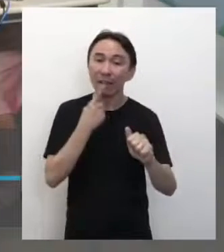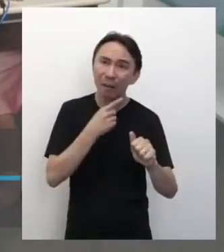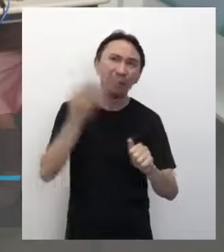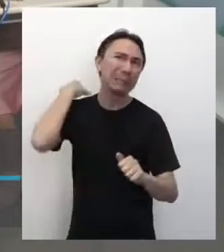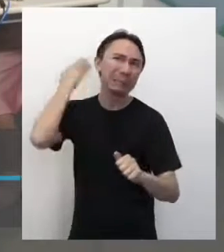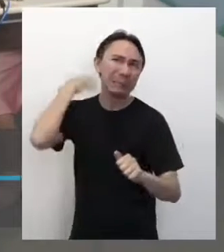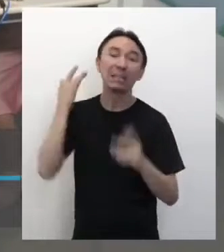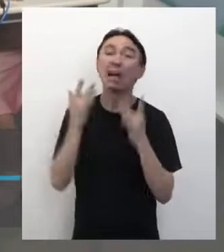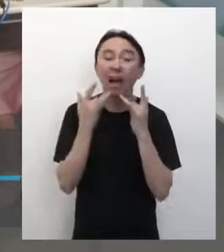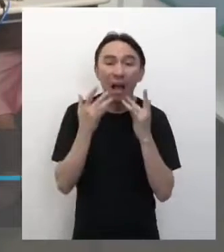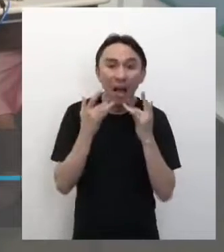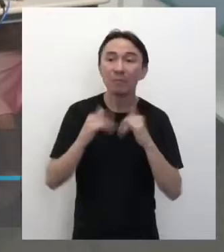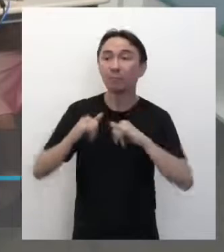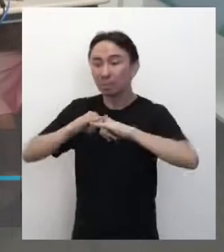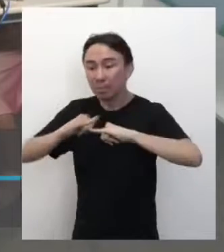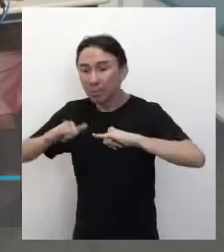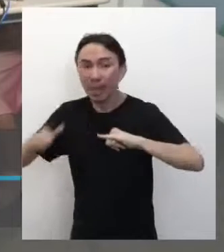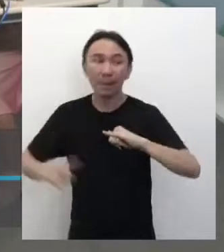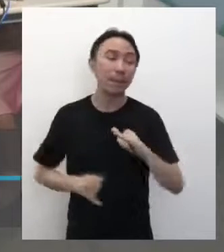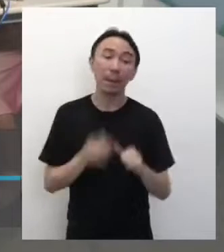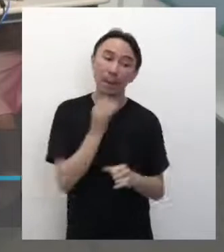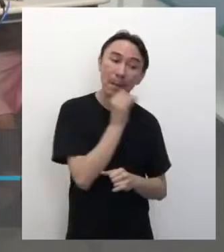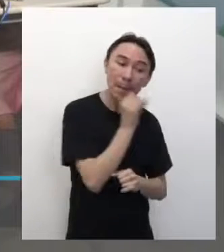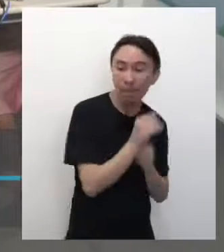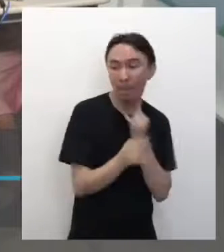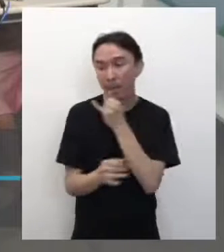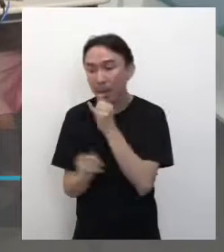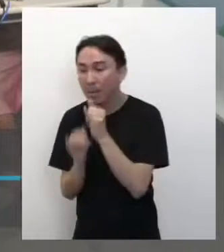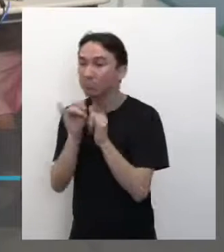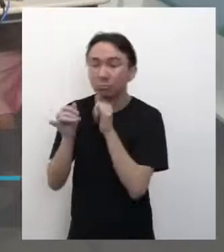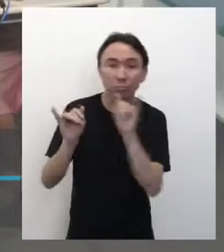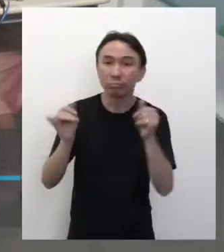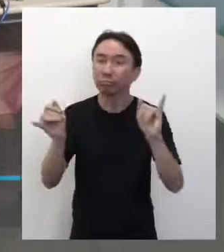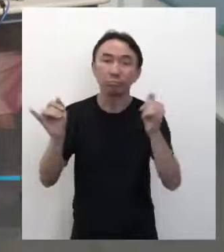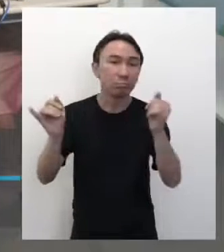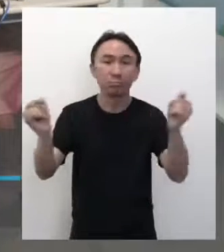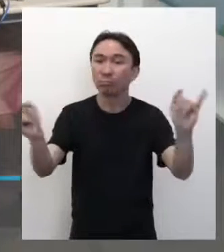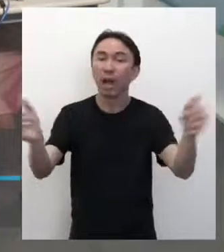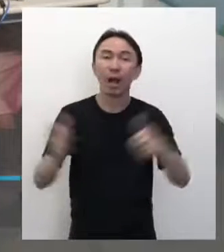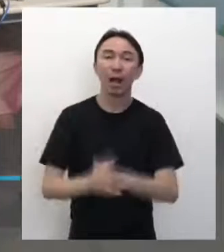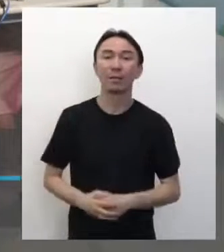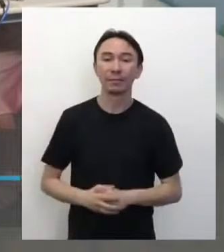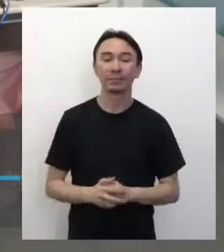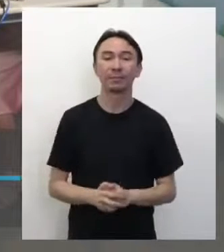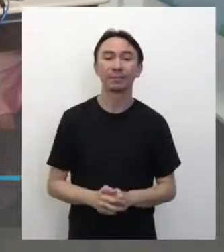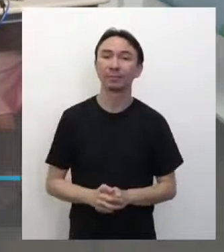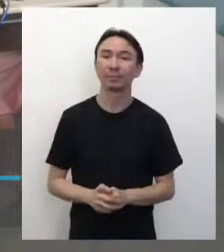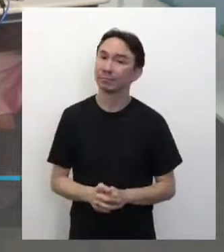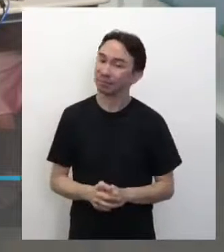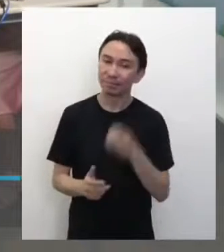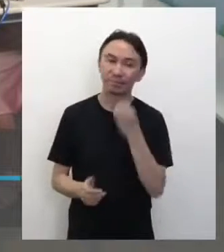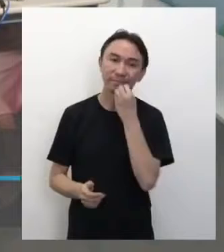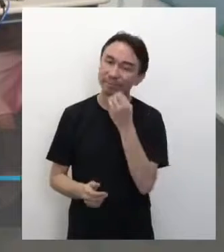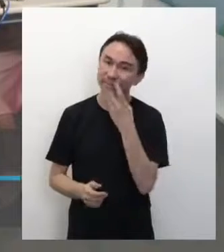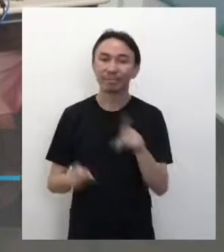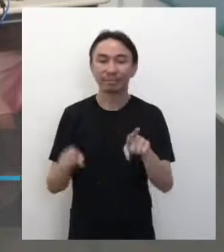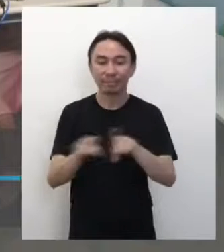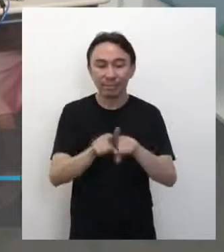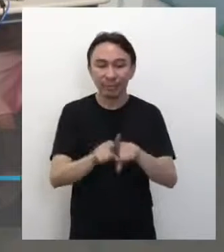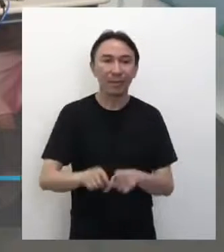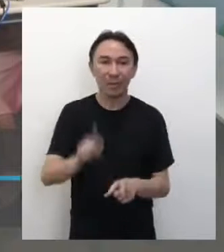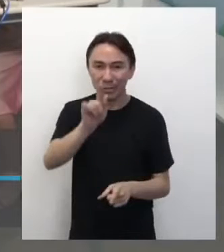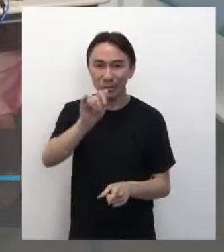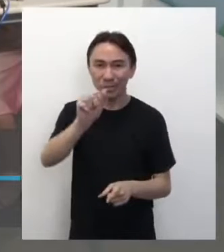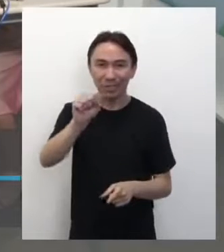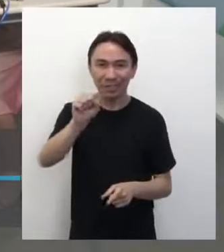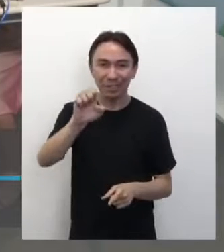através do boca a boca, ou seja, do falar e de apresentações em locais públicos. Boa! E a Pro Gislene comenta sobre